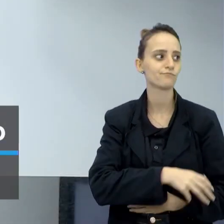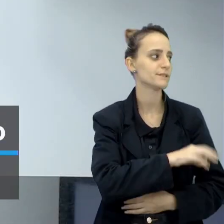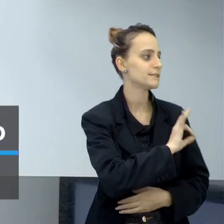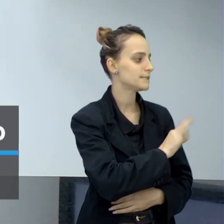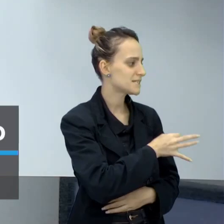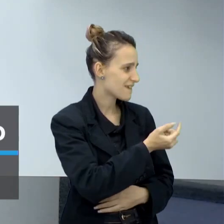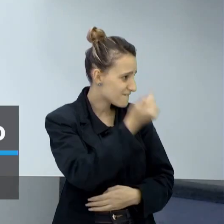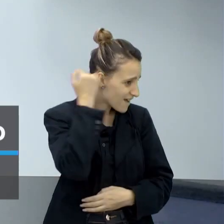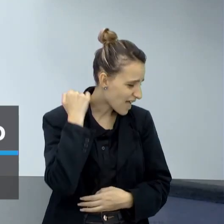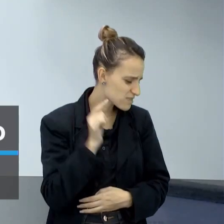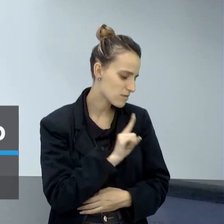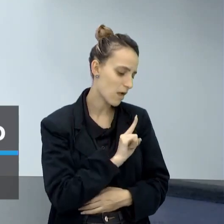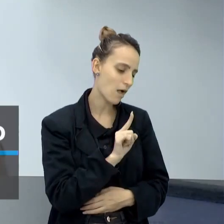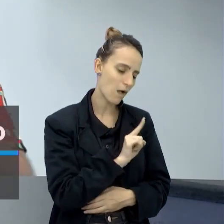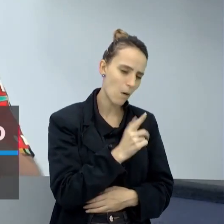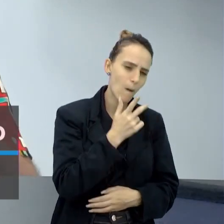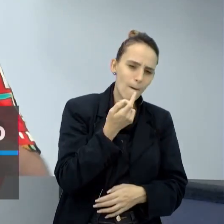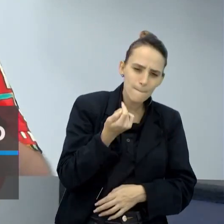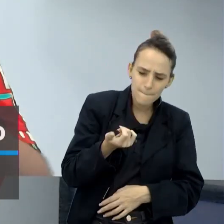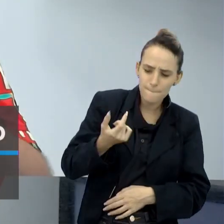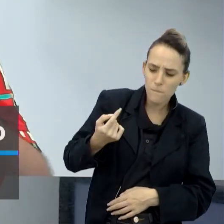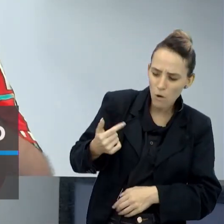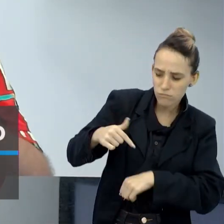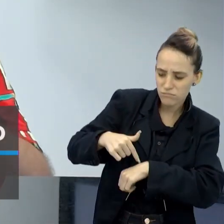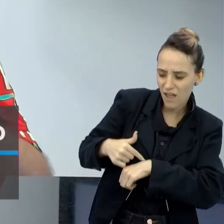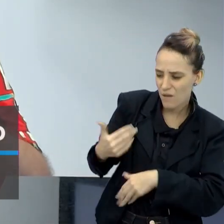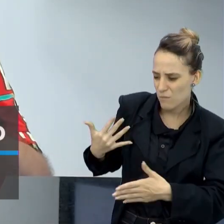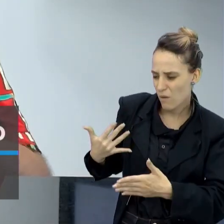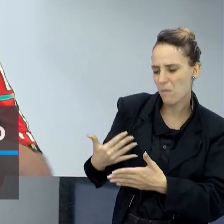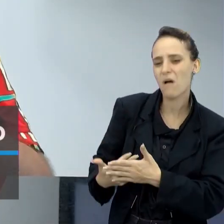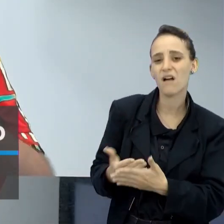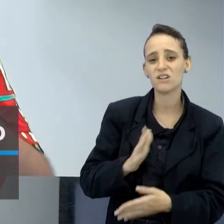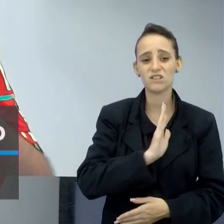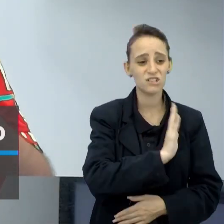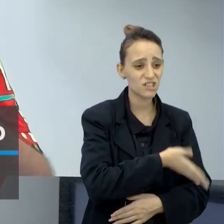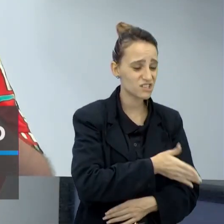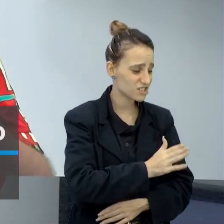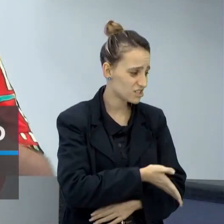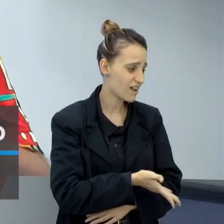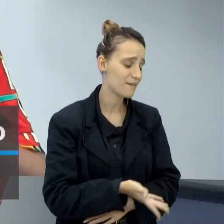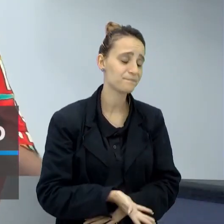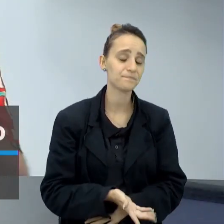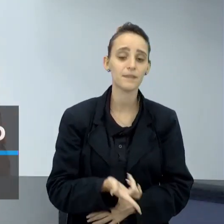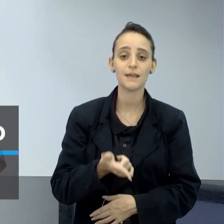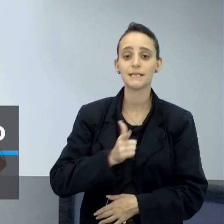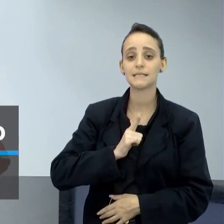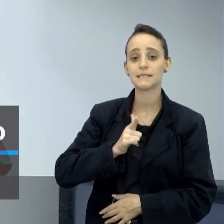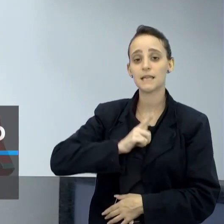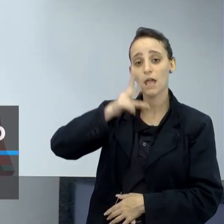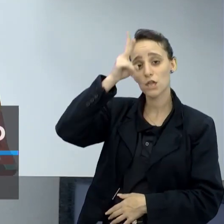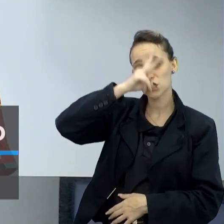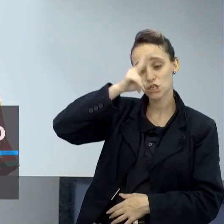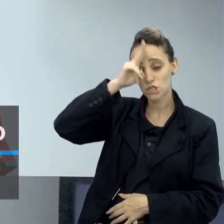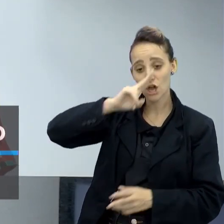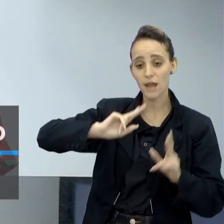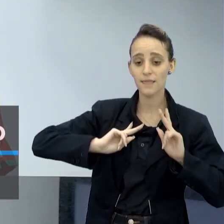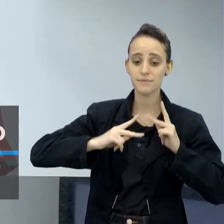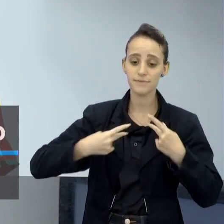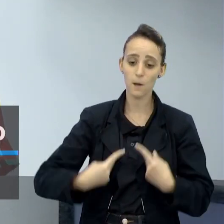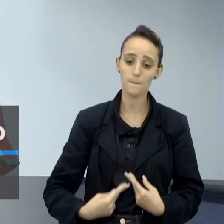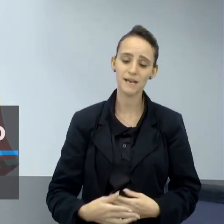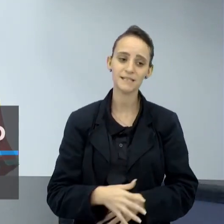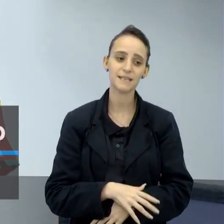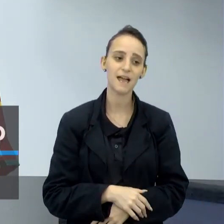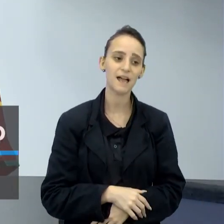recente, né? Olha só, em quanto tempo nós temos de história aí registrada da humanidade e quanto nós temos